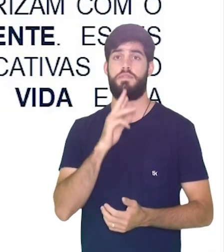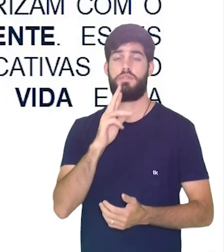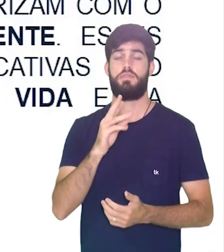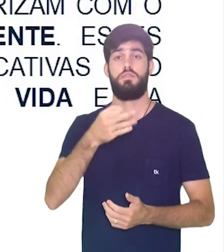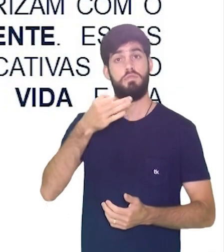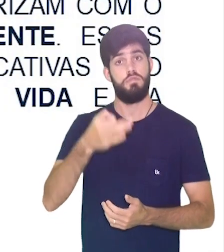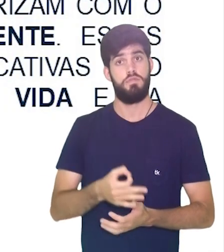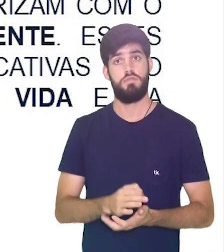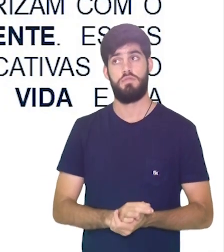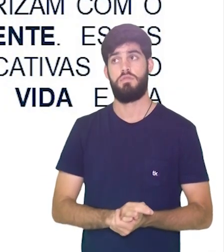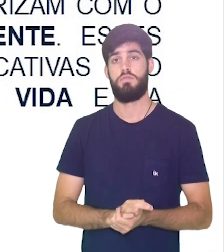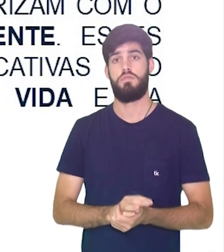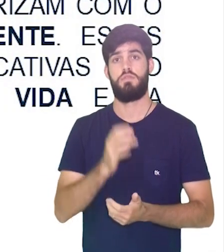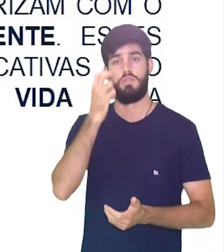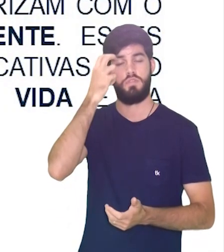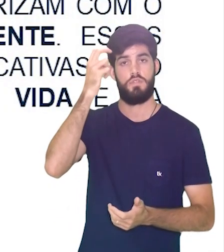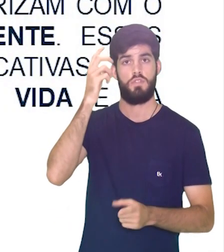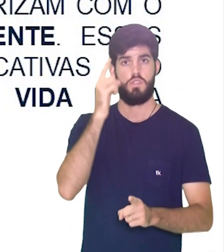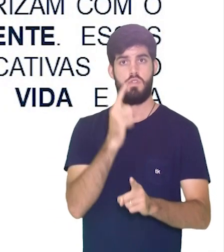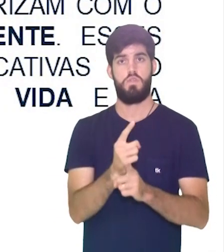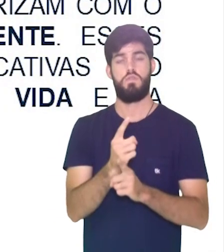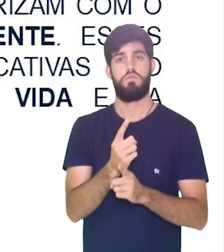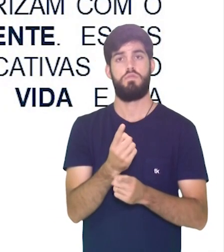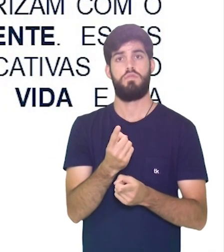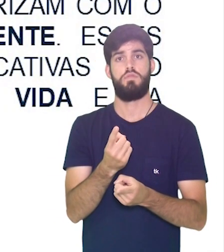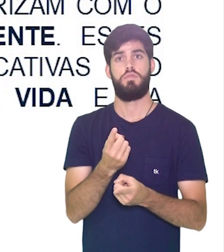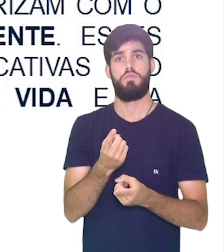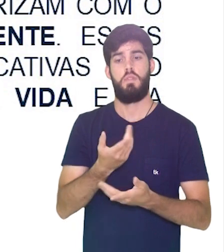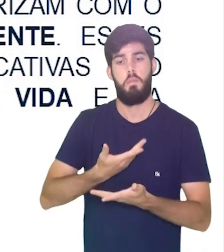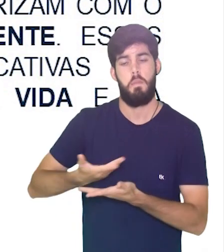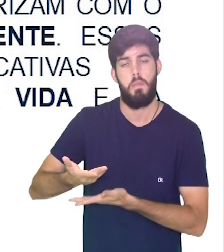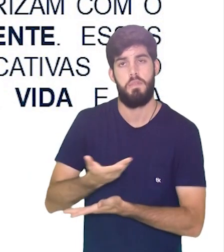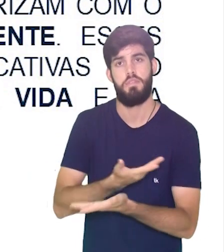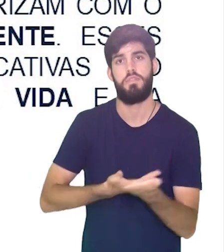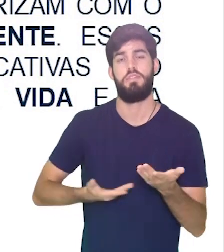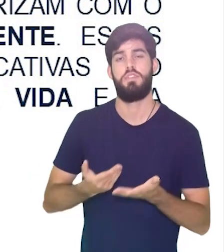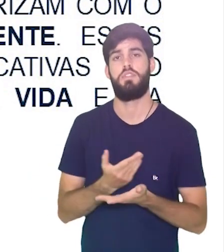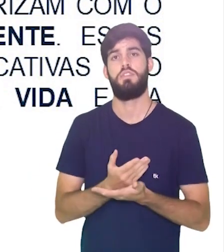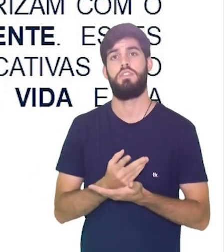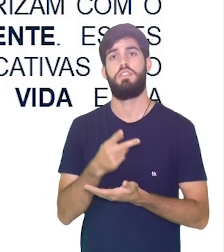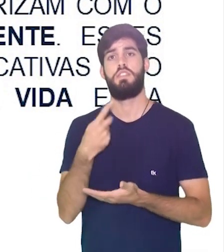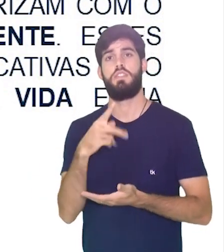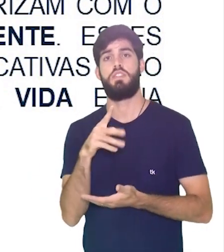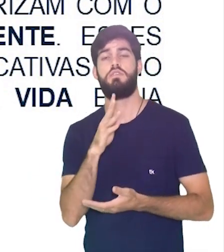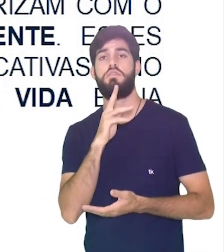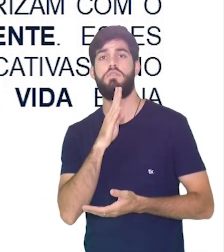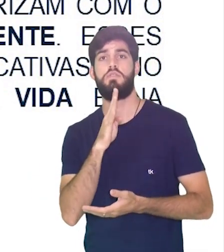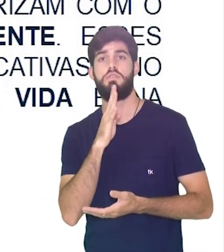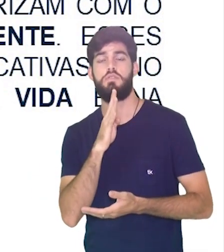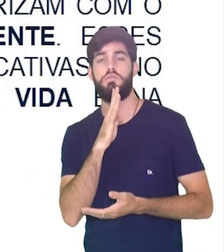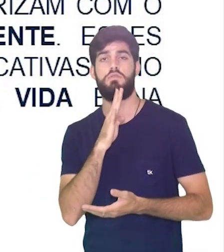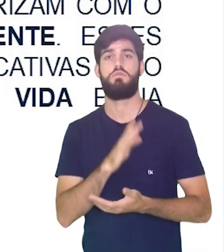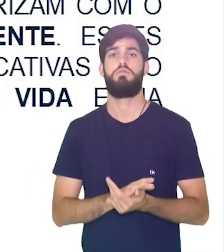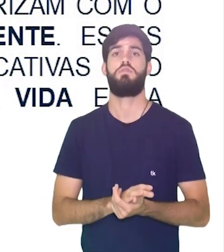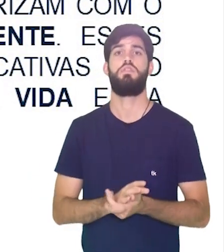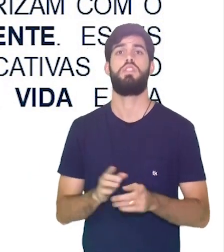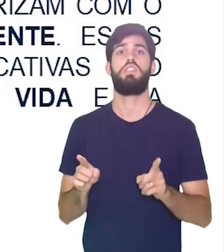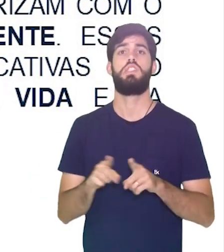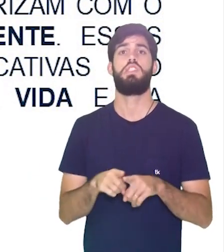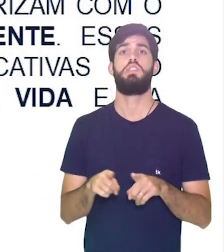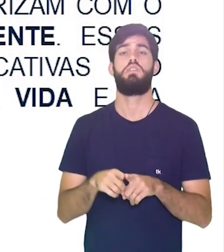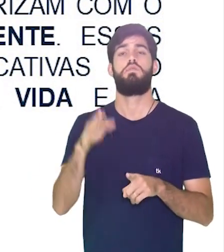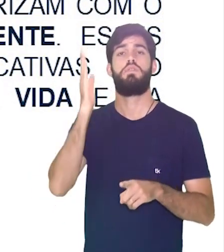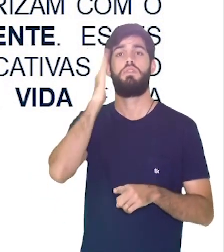a resposta correta. As culturas encontram formas de partilhar seus